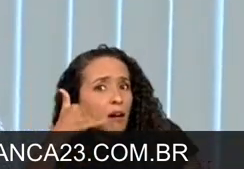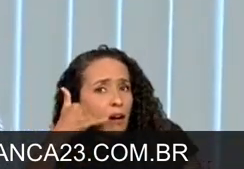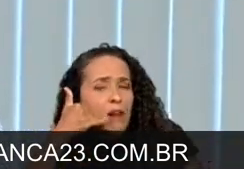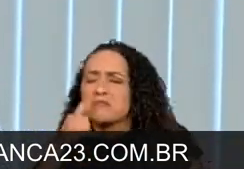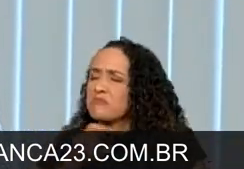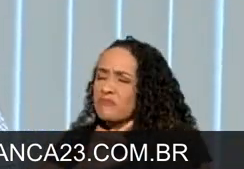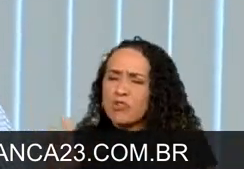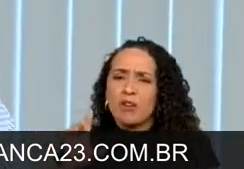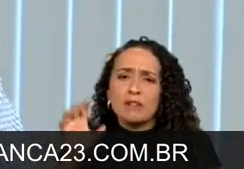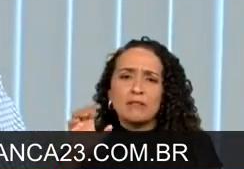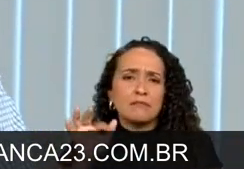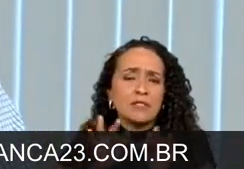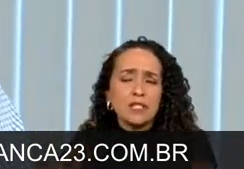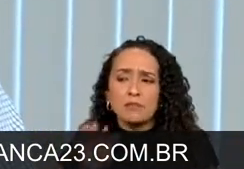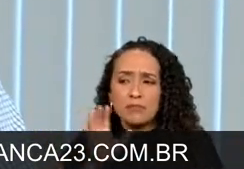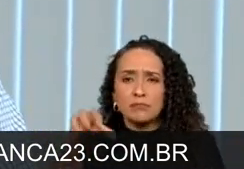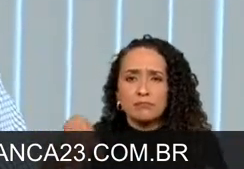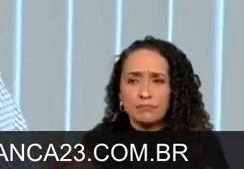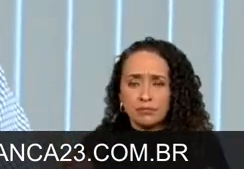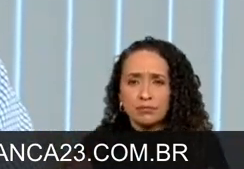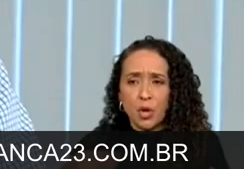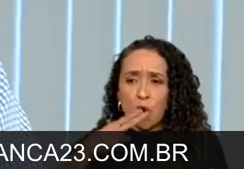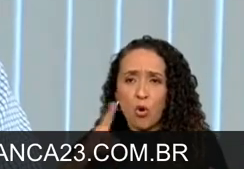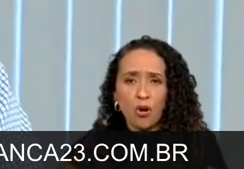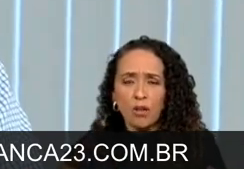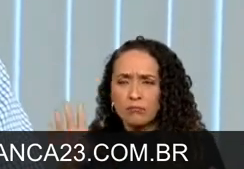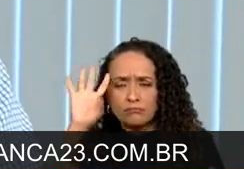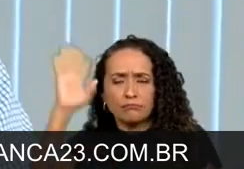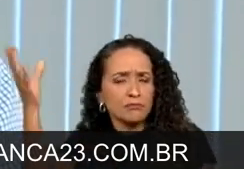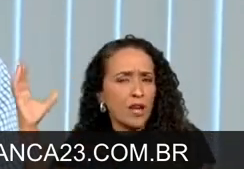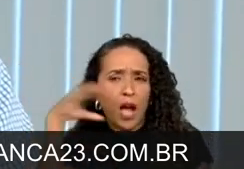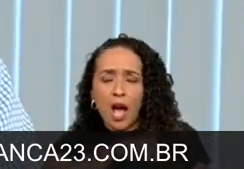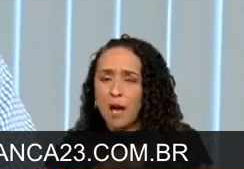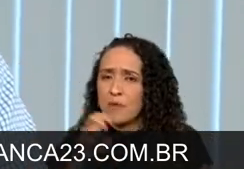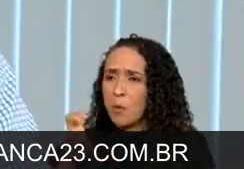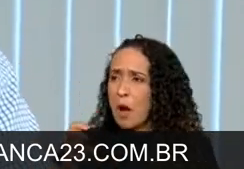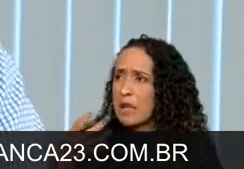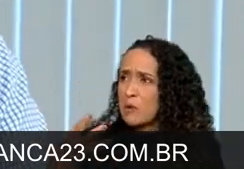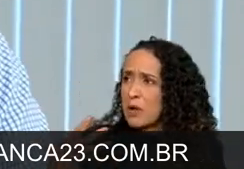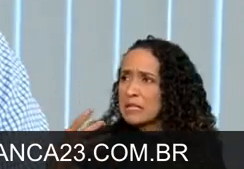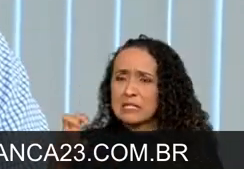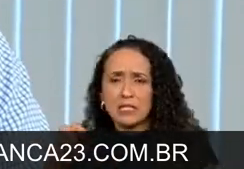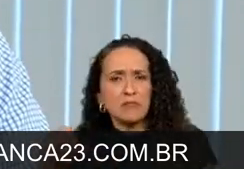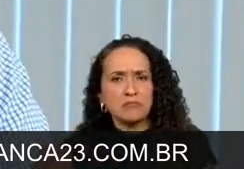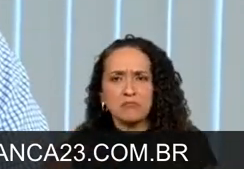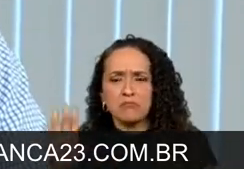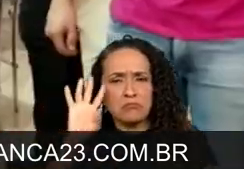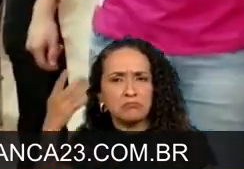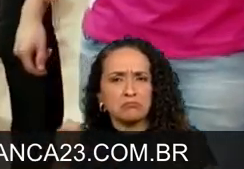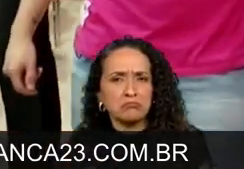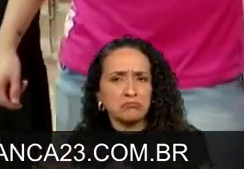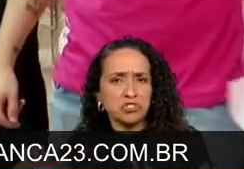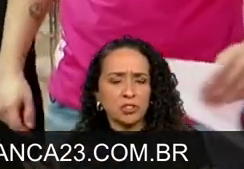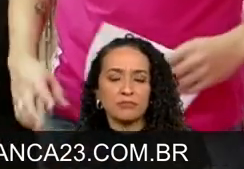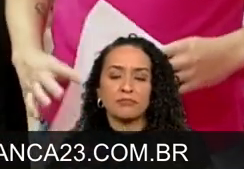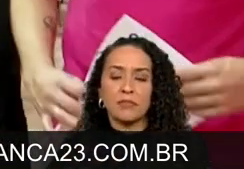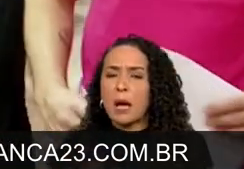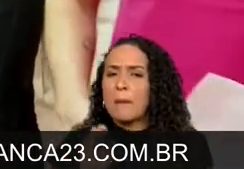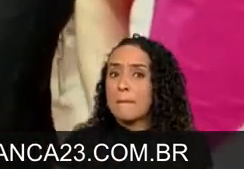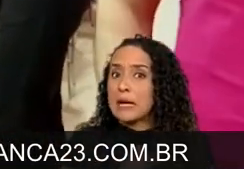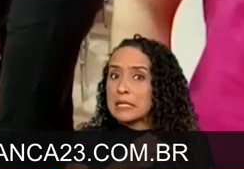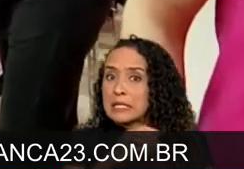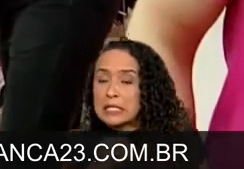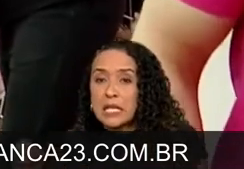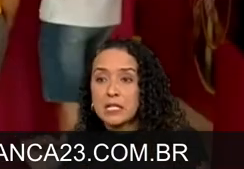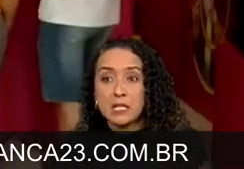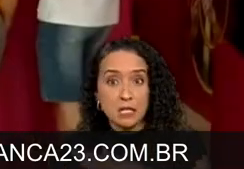na nossa agência e resolve isso em 4, 5 minutos, ele sai com a negociação que está pronta lá. Mais de